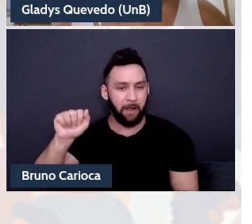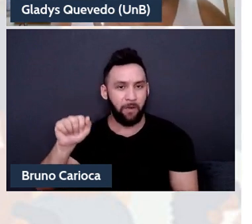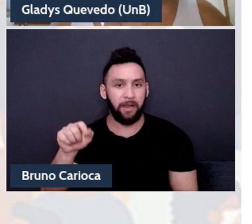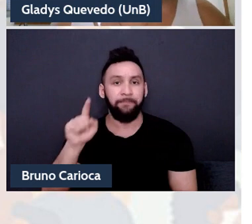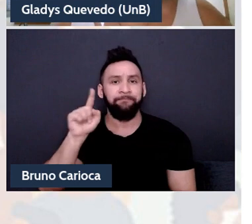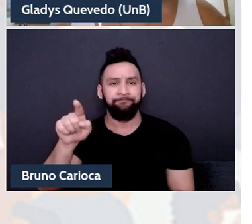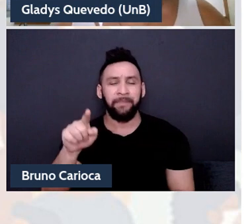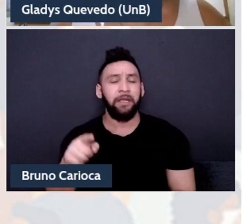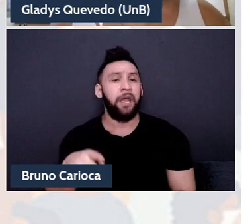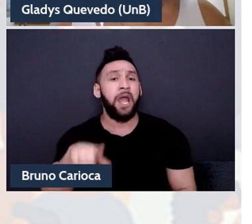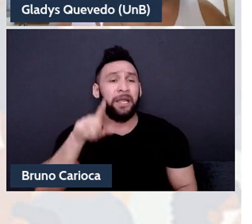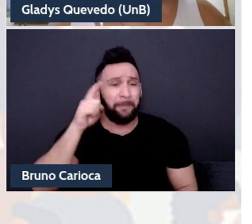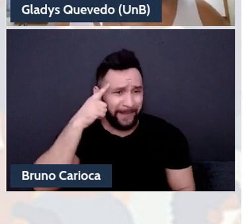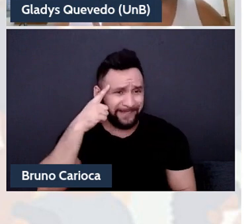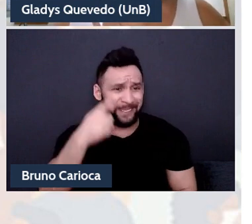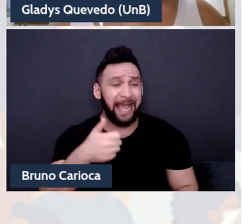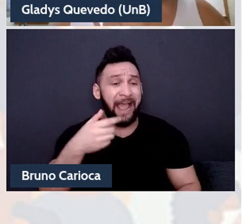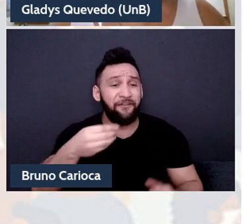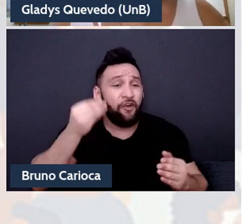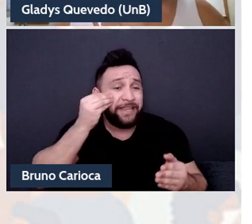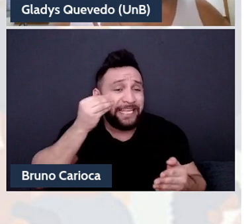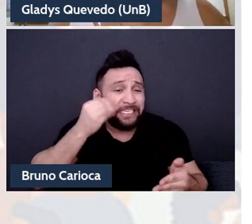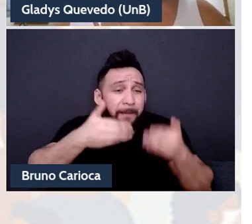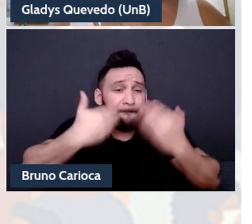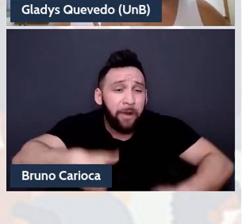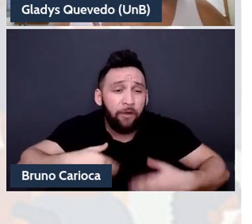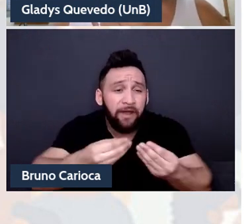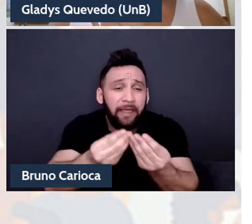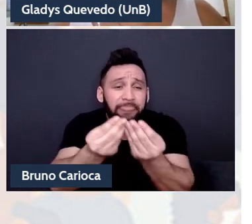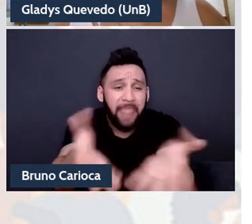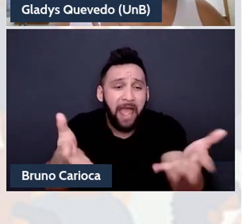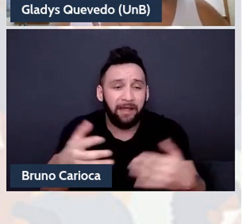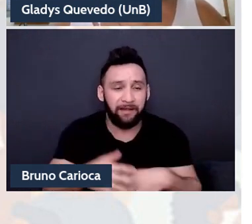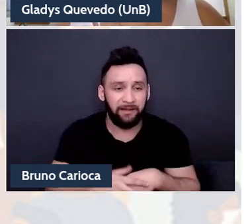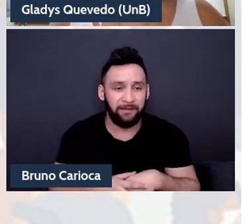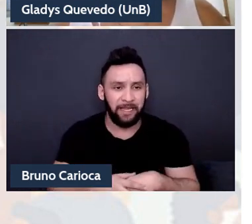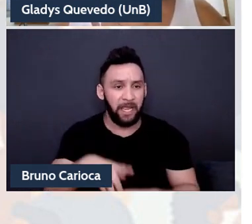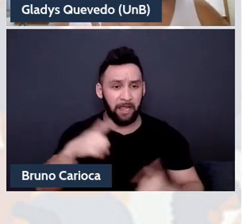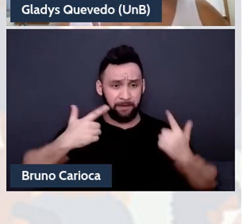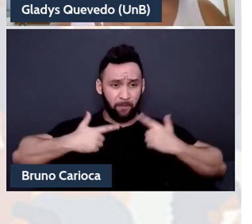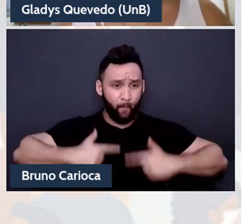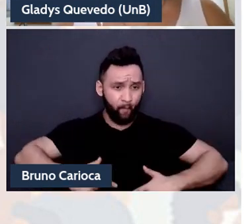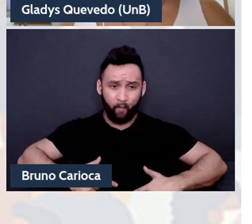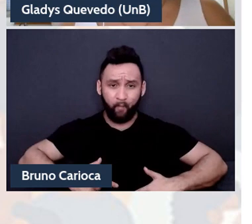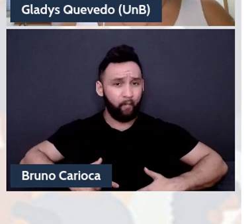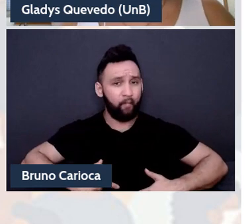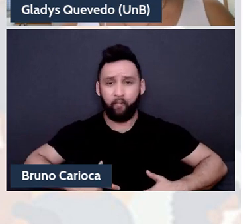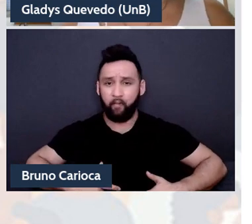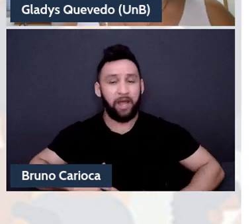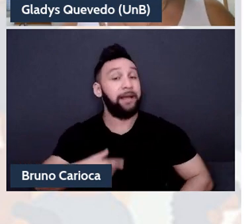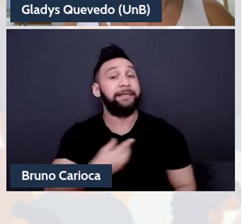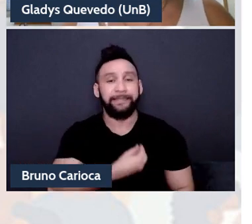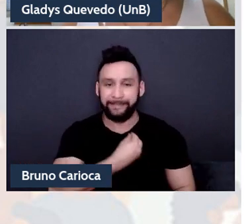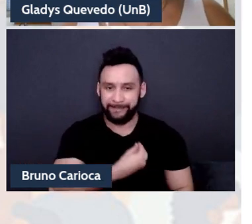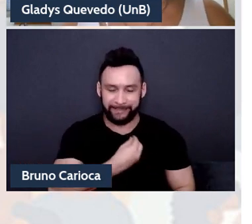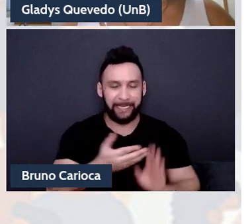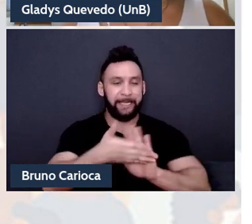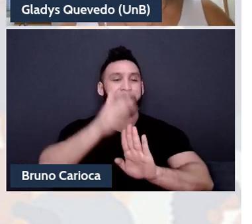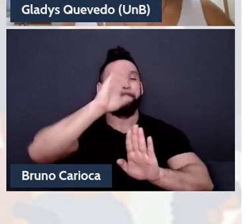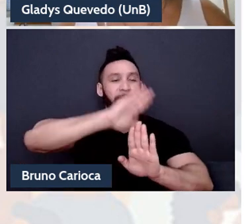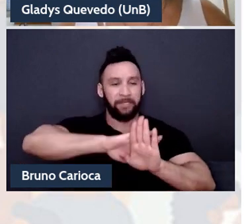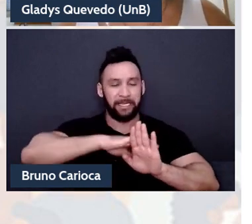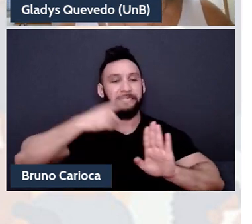nunca é neutro, mas sim um produto e um agente de agendas culturais, sociais,